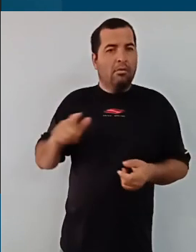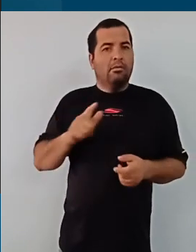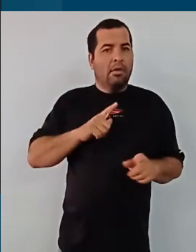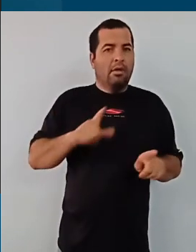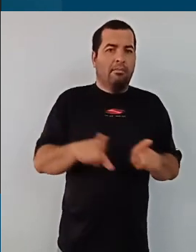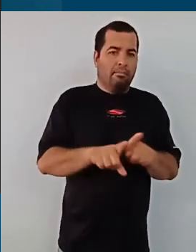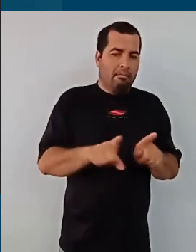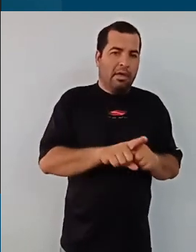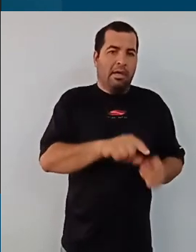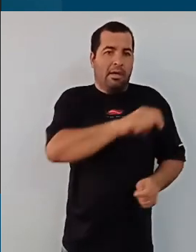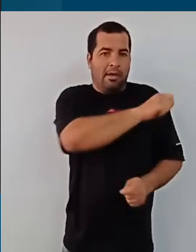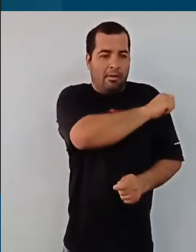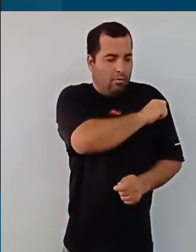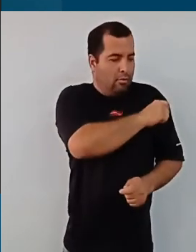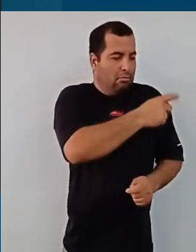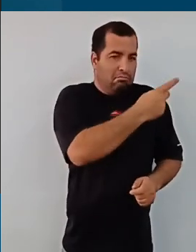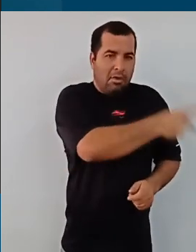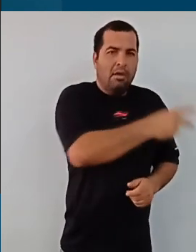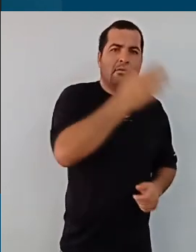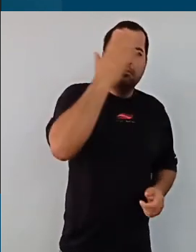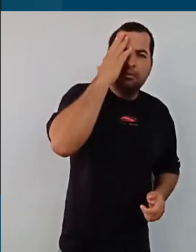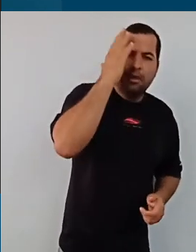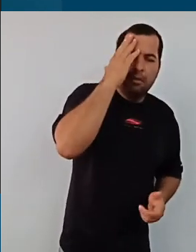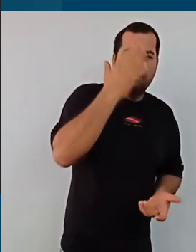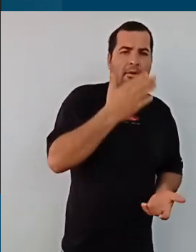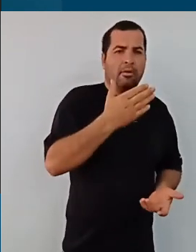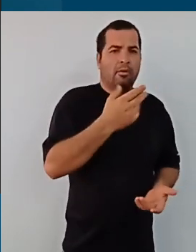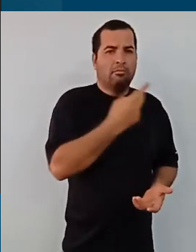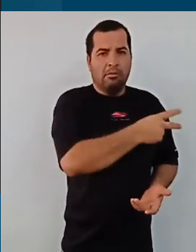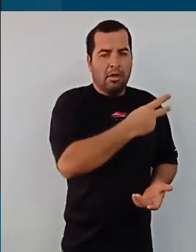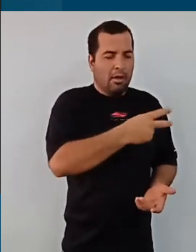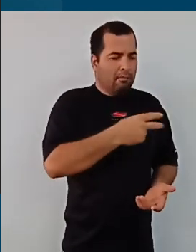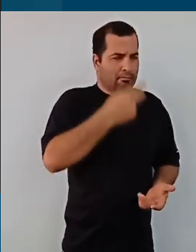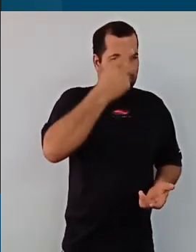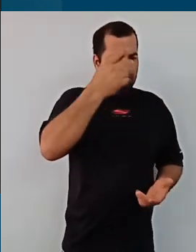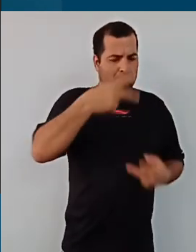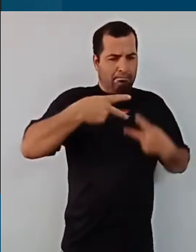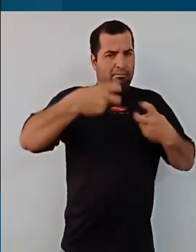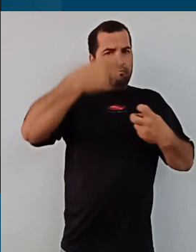frente ao que ele mesmo sabe ou como ele mesmo se vê,